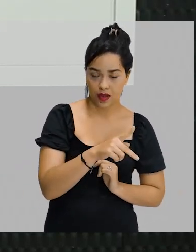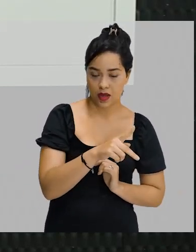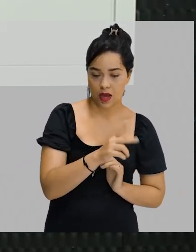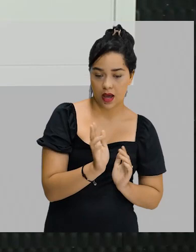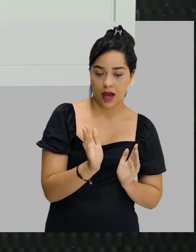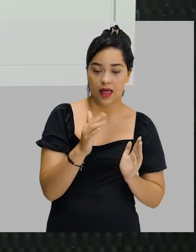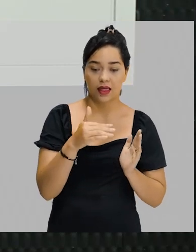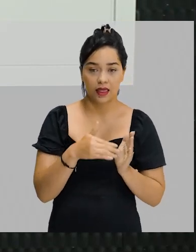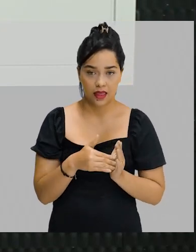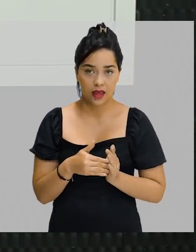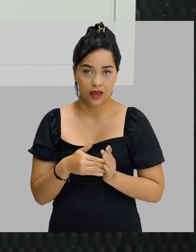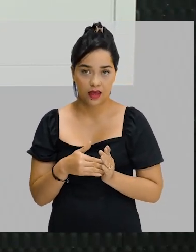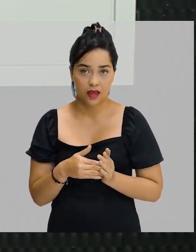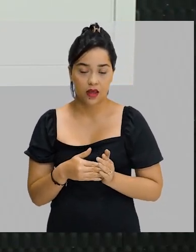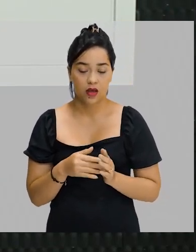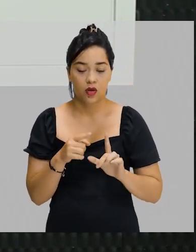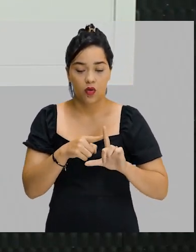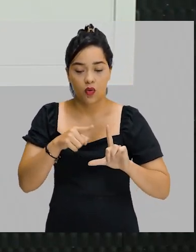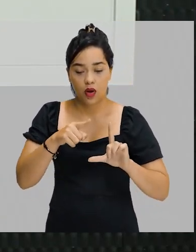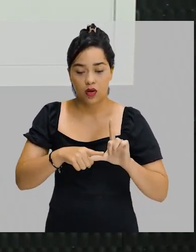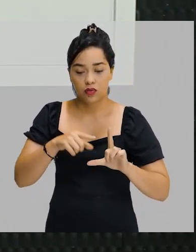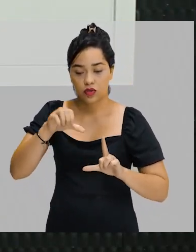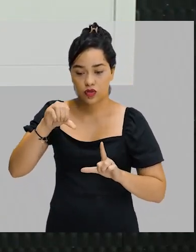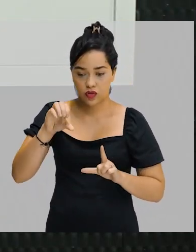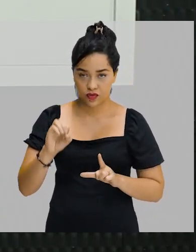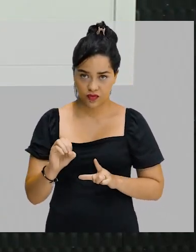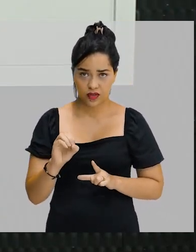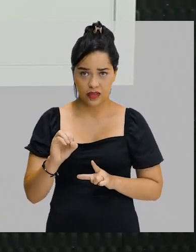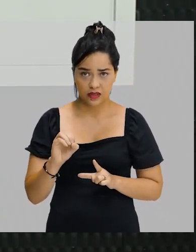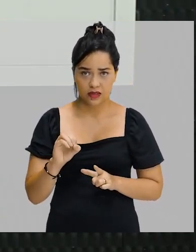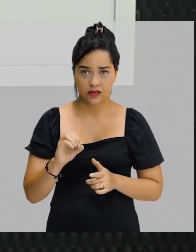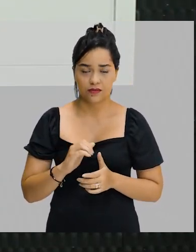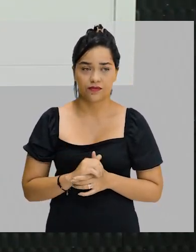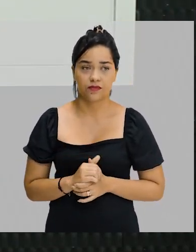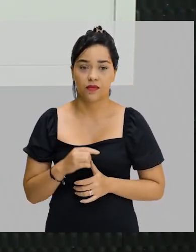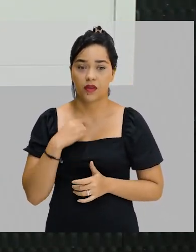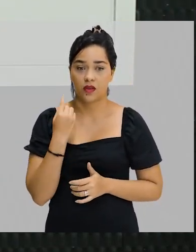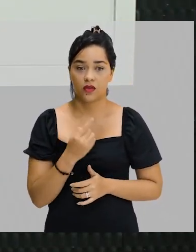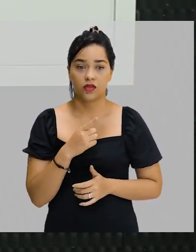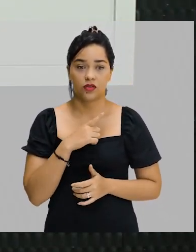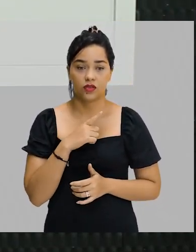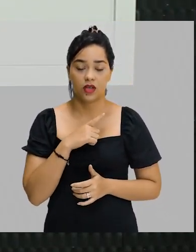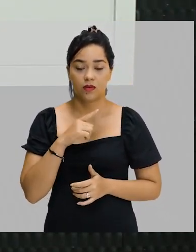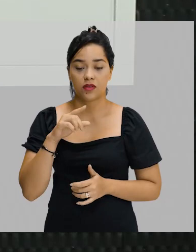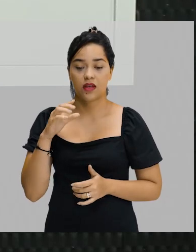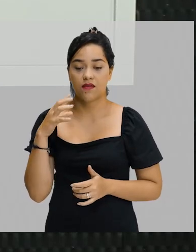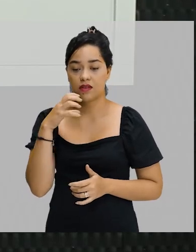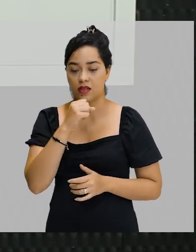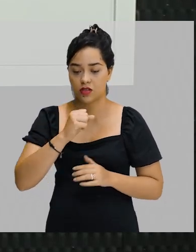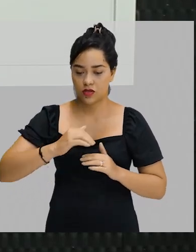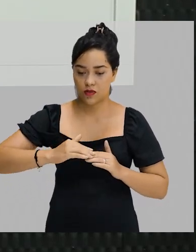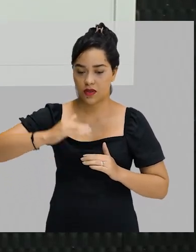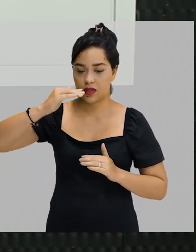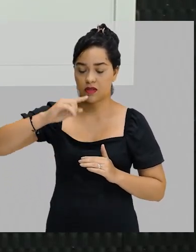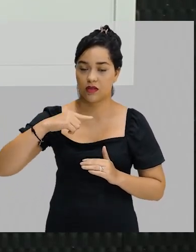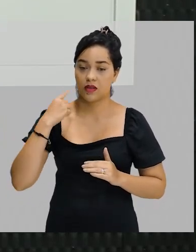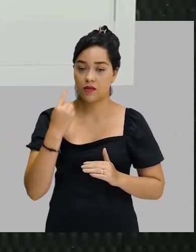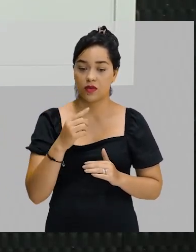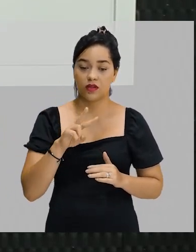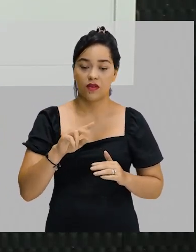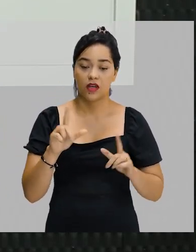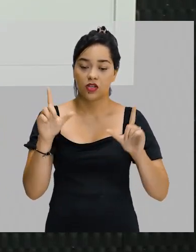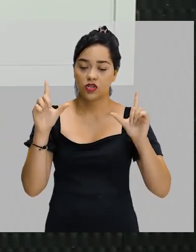até um ângulo de 90, tá ok? Nós temos a velocidade aumentando. Depois disso, a velocidade